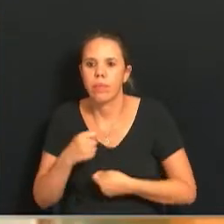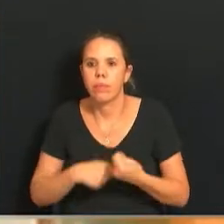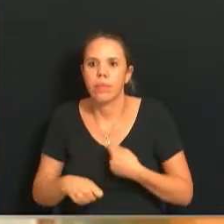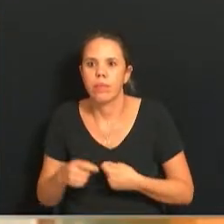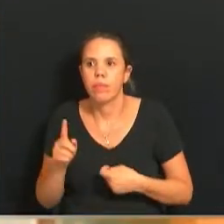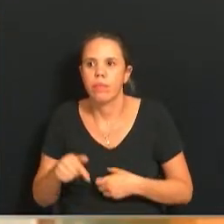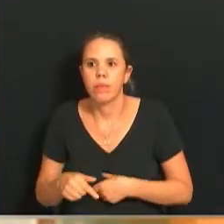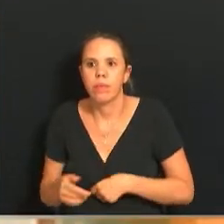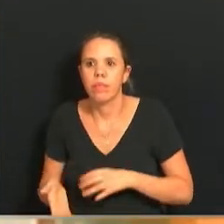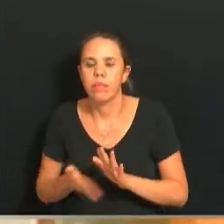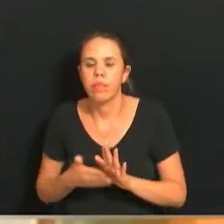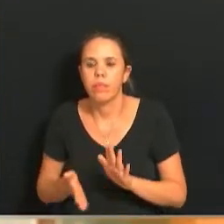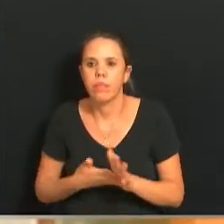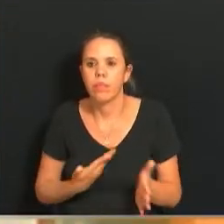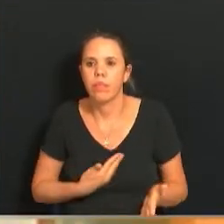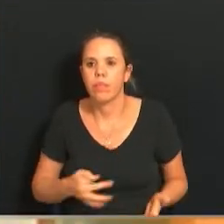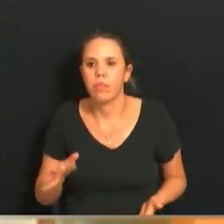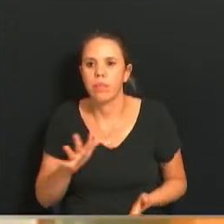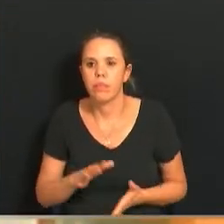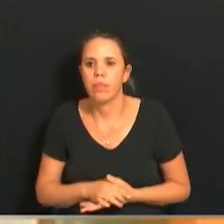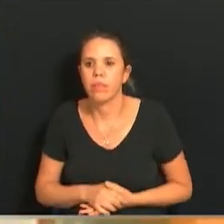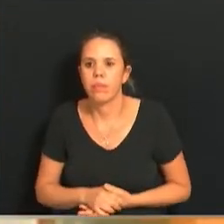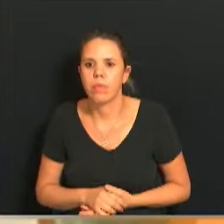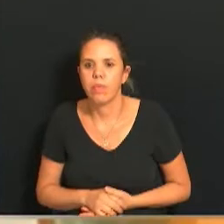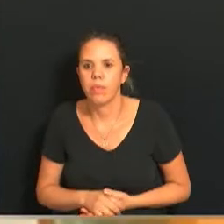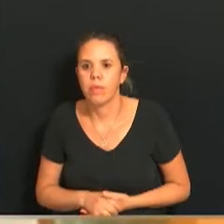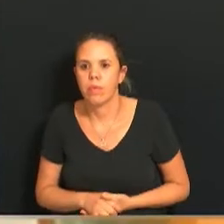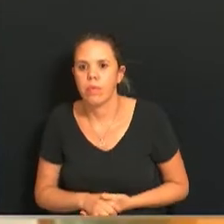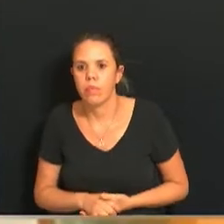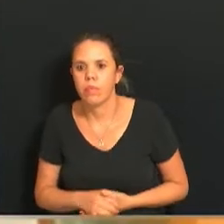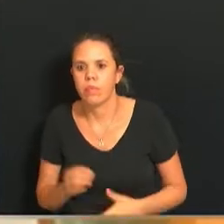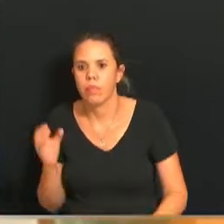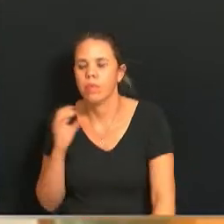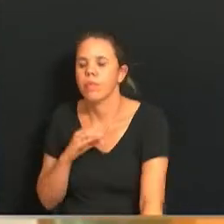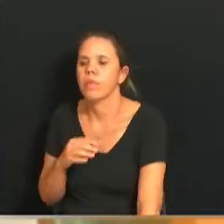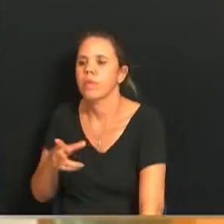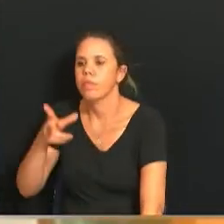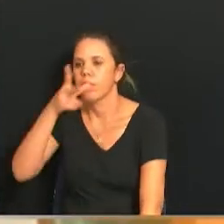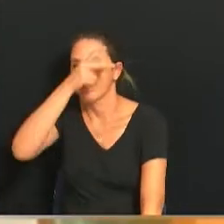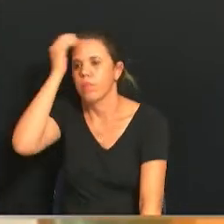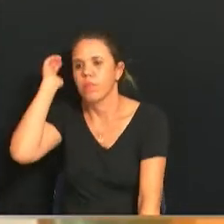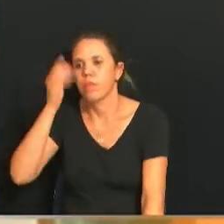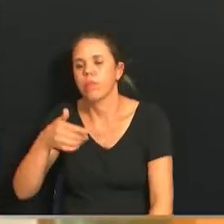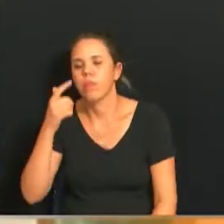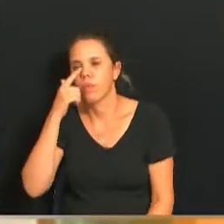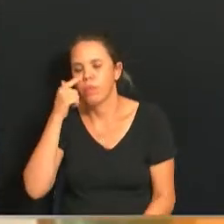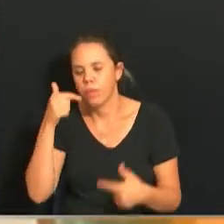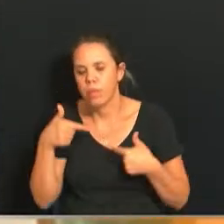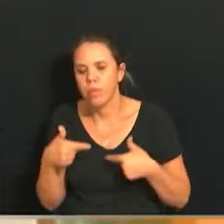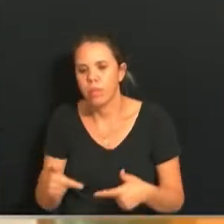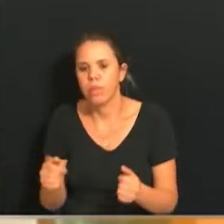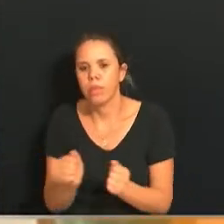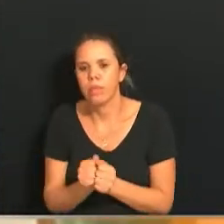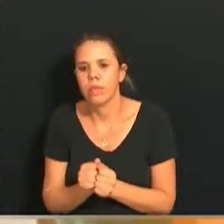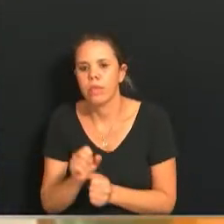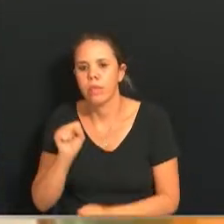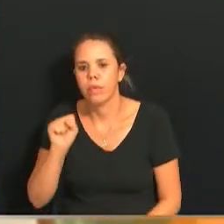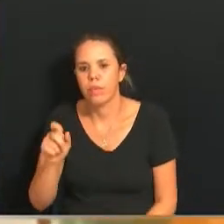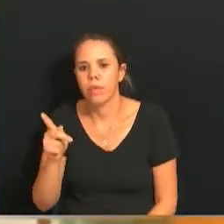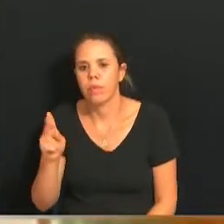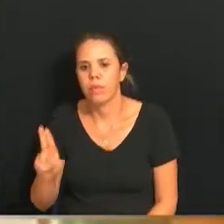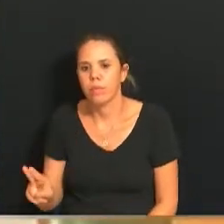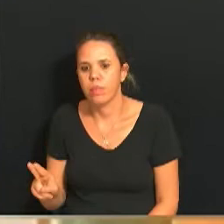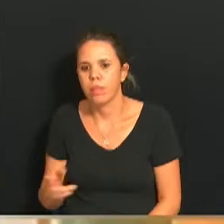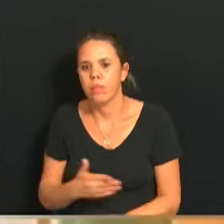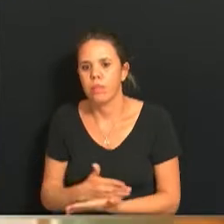a proposta que o governo federal nos procurou. Imediatamente o prefeito Dário intercedeu junto à SPU e aí